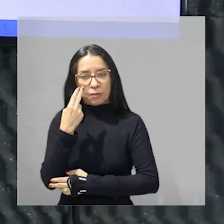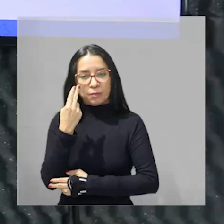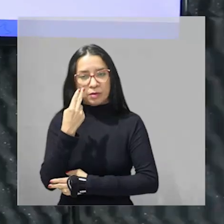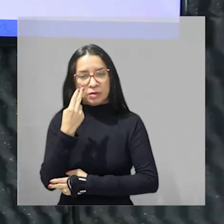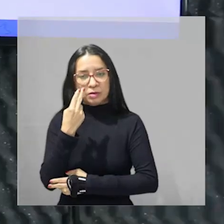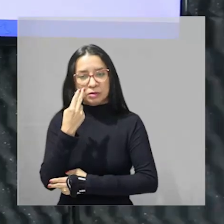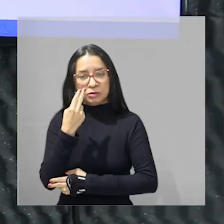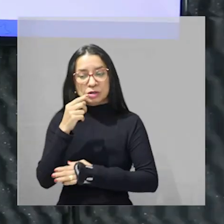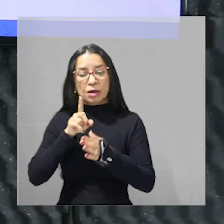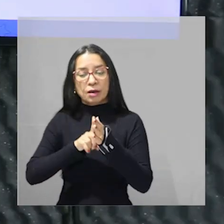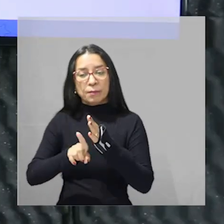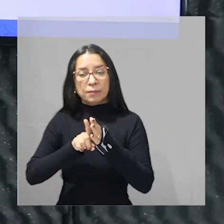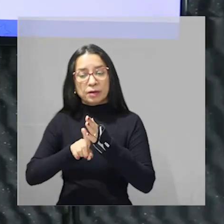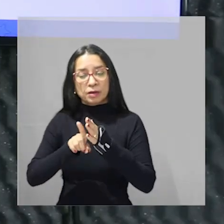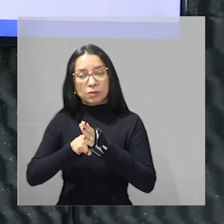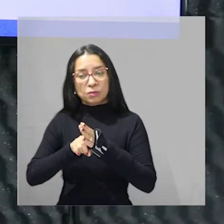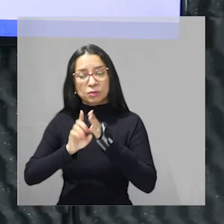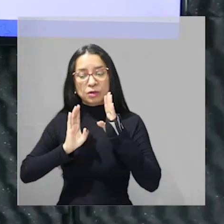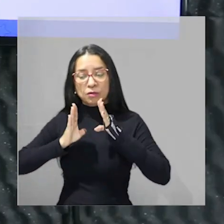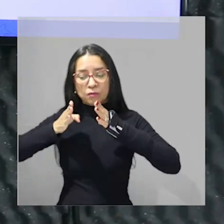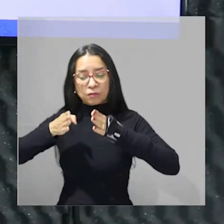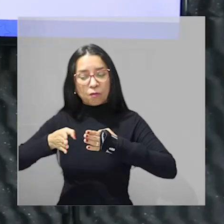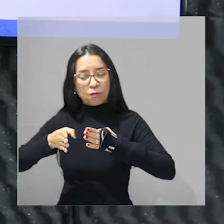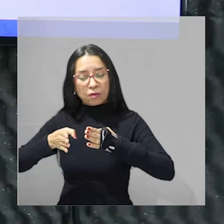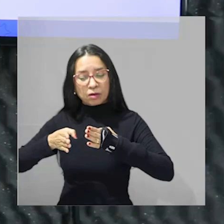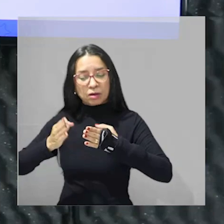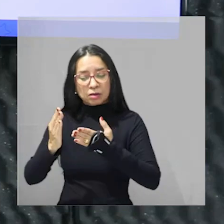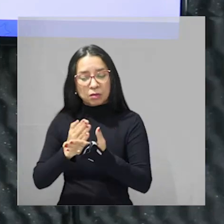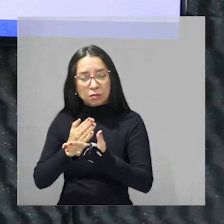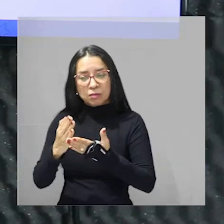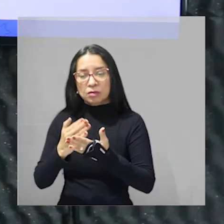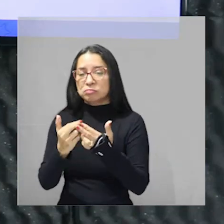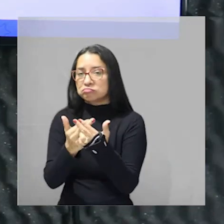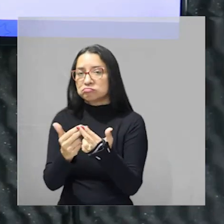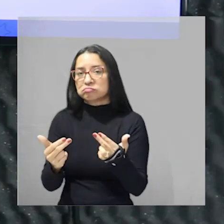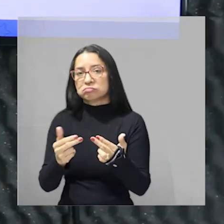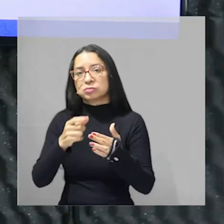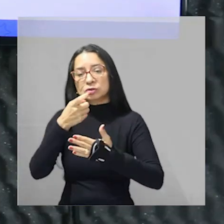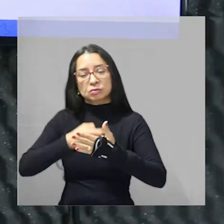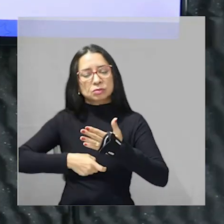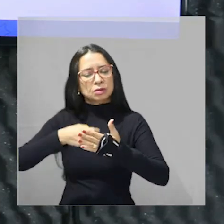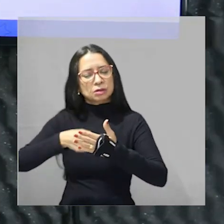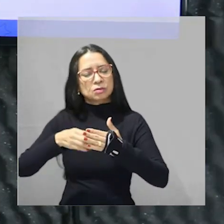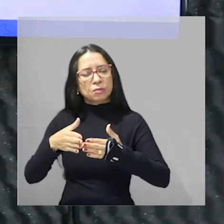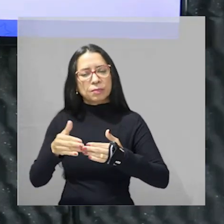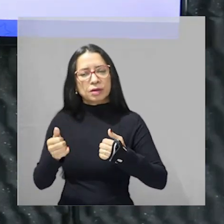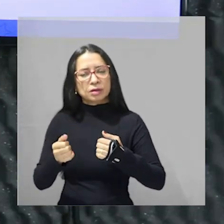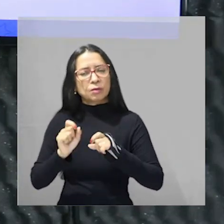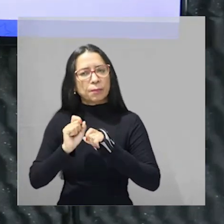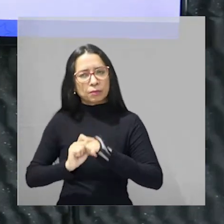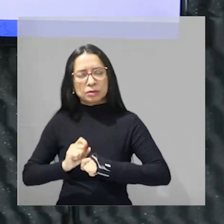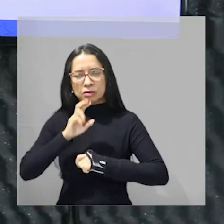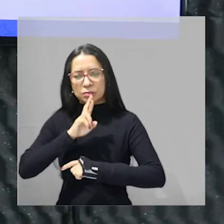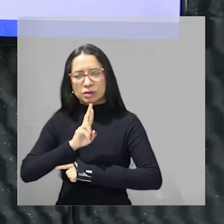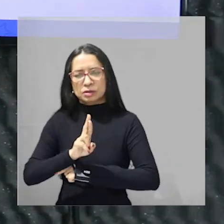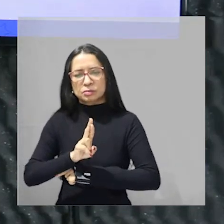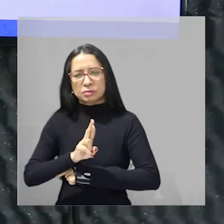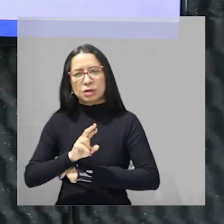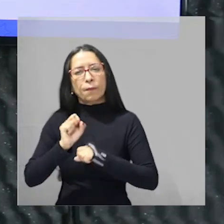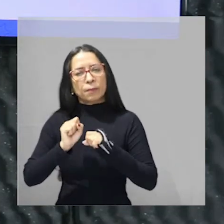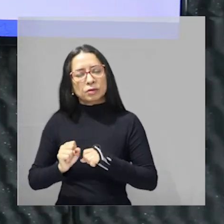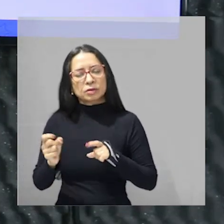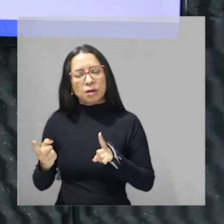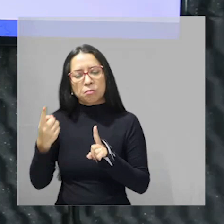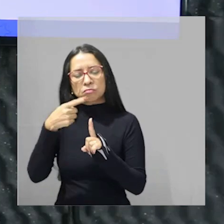o comando ele vai te direcionar a alguma coisa que o texto vai te querer. Pode ser uma consequência, pode ser um ponto